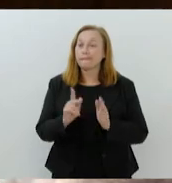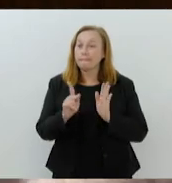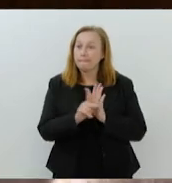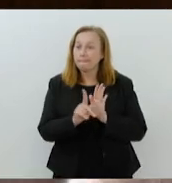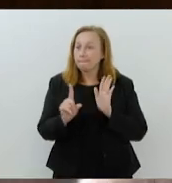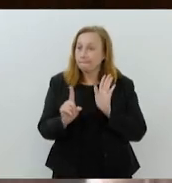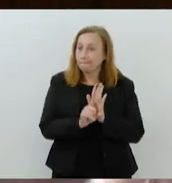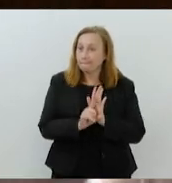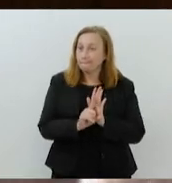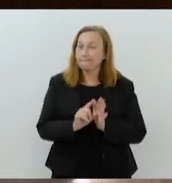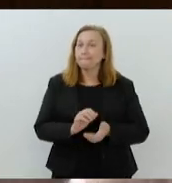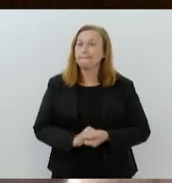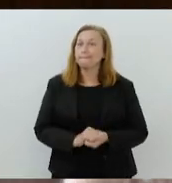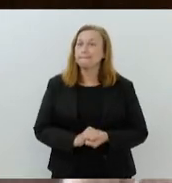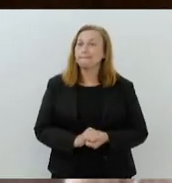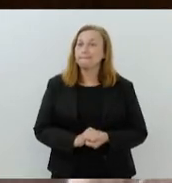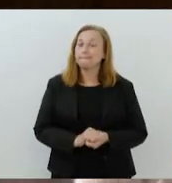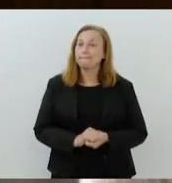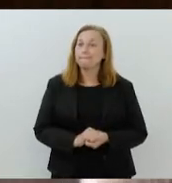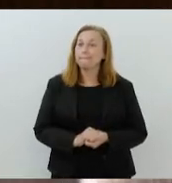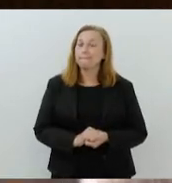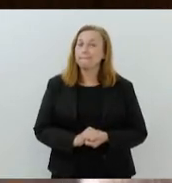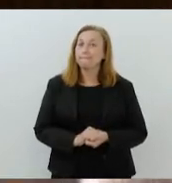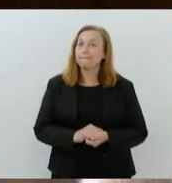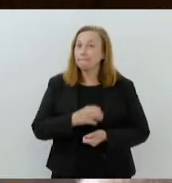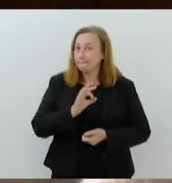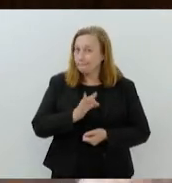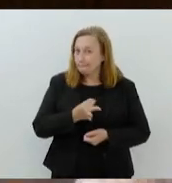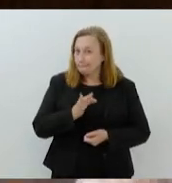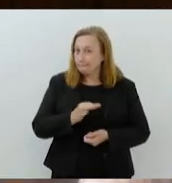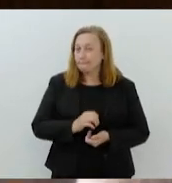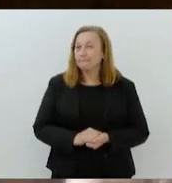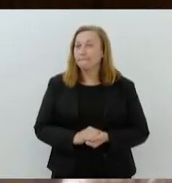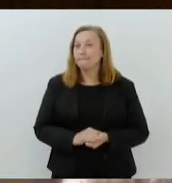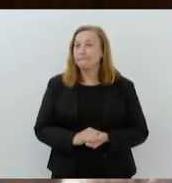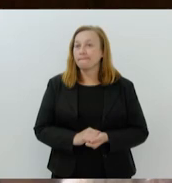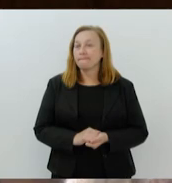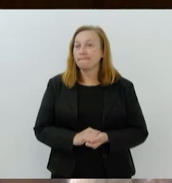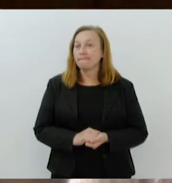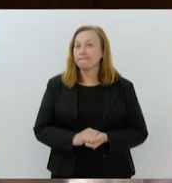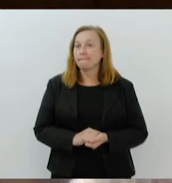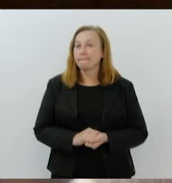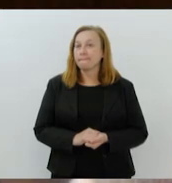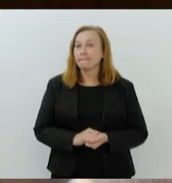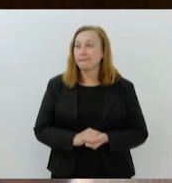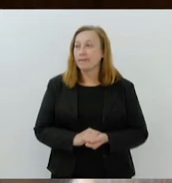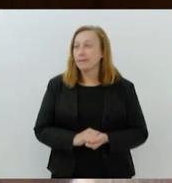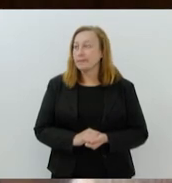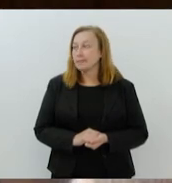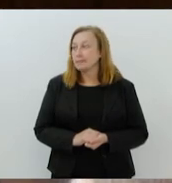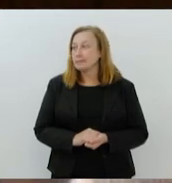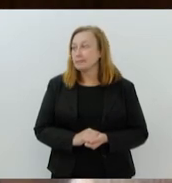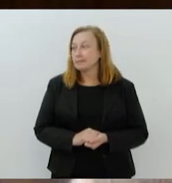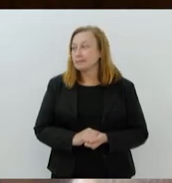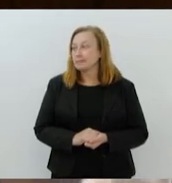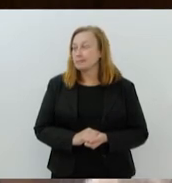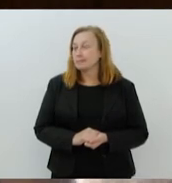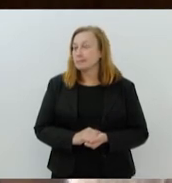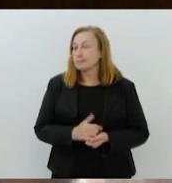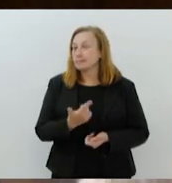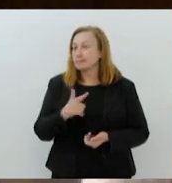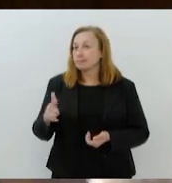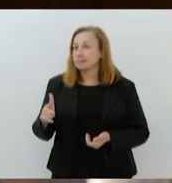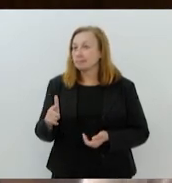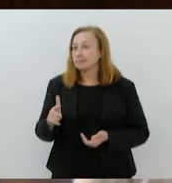de lei diz claramente que não há aumento de